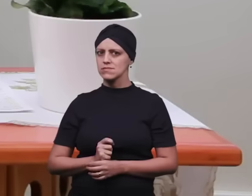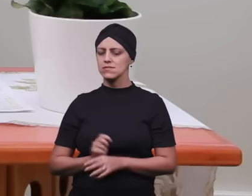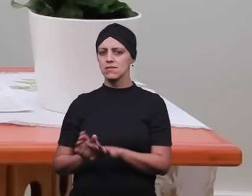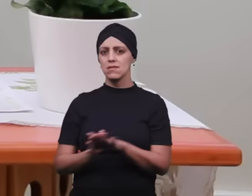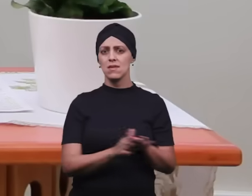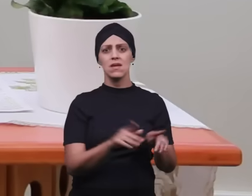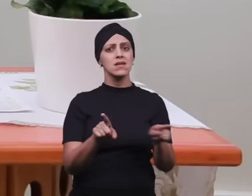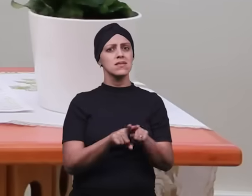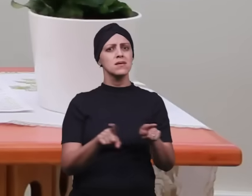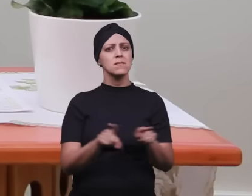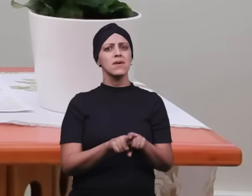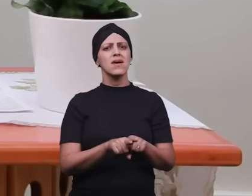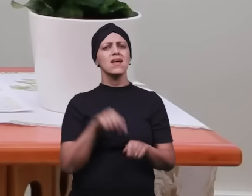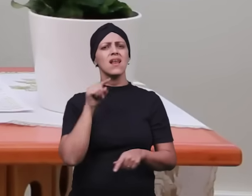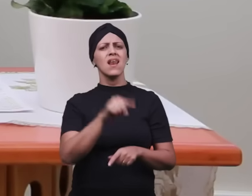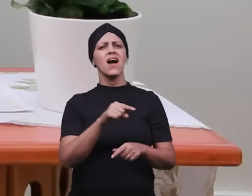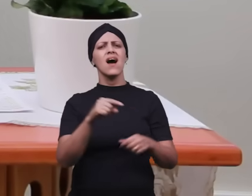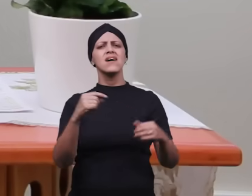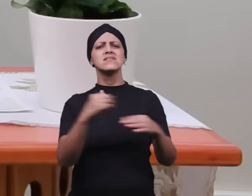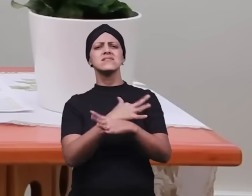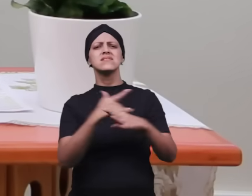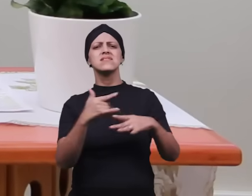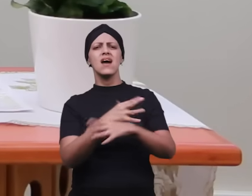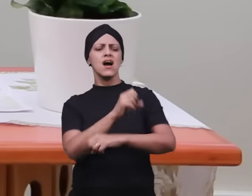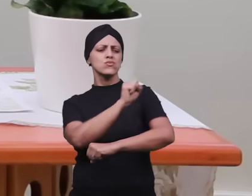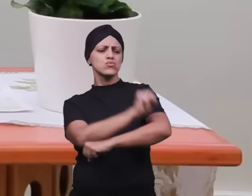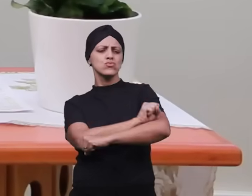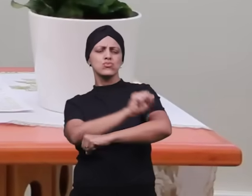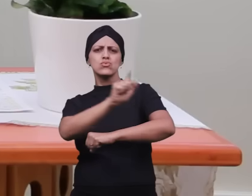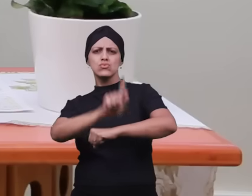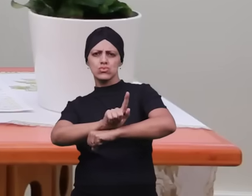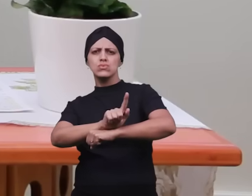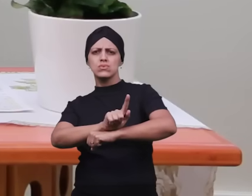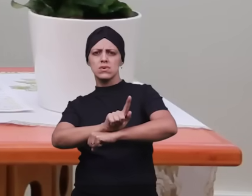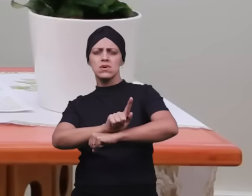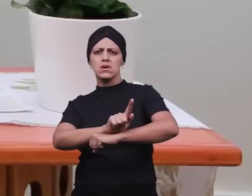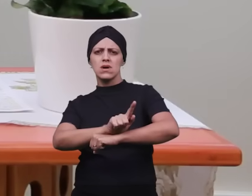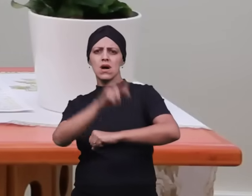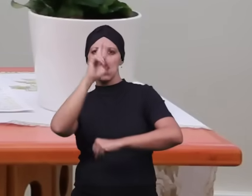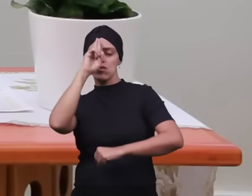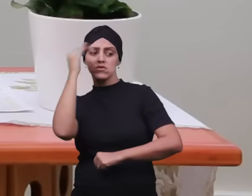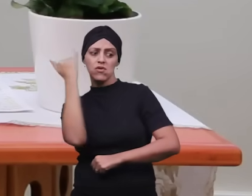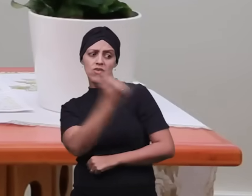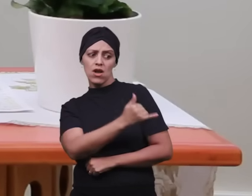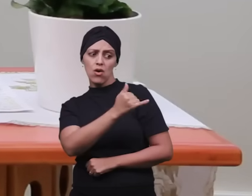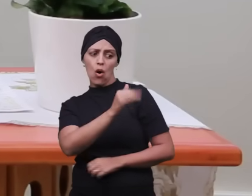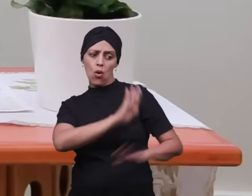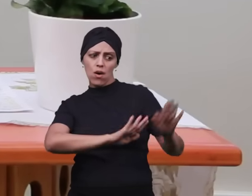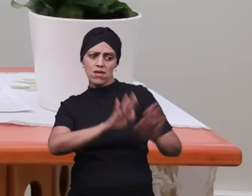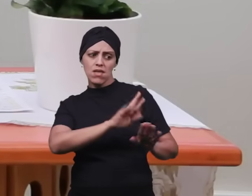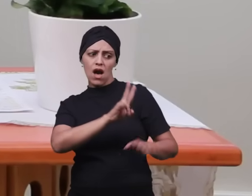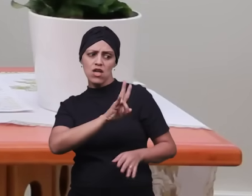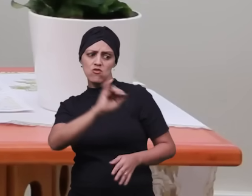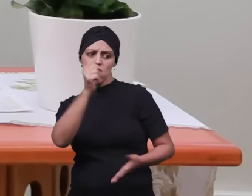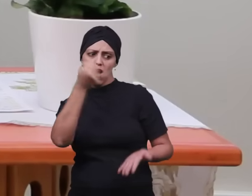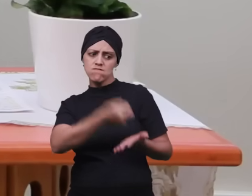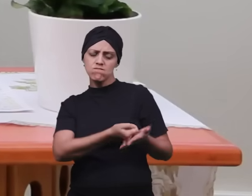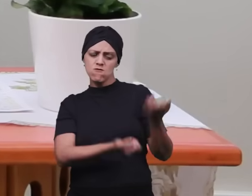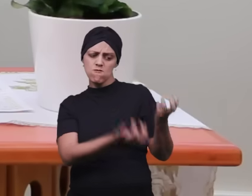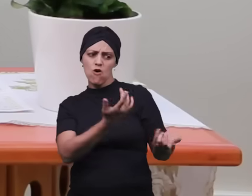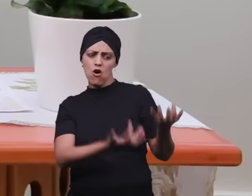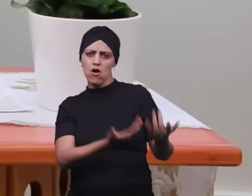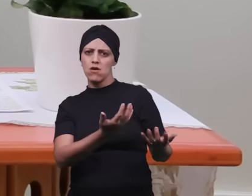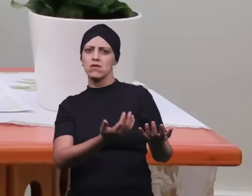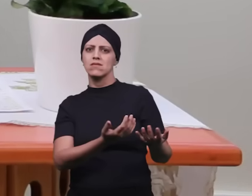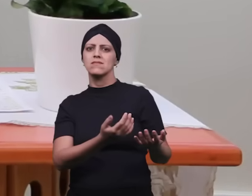Velho Testamento, quando o Senhor fala de Sodoma e Gomorra. O Senhor também proclamou, anunciou, alertou e cumpriu-se a